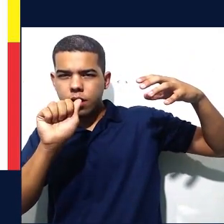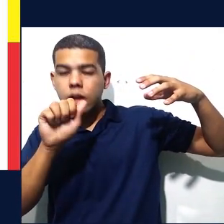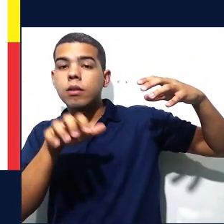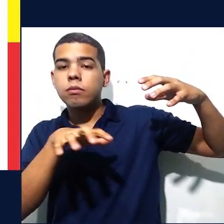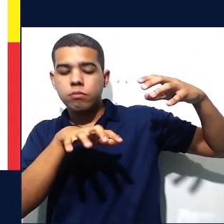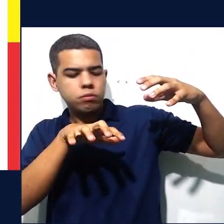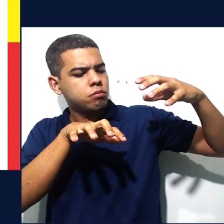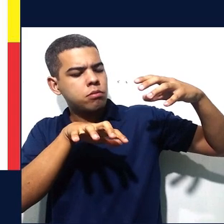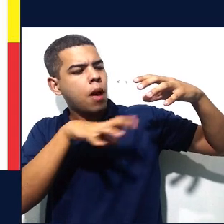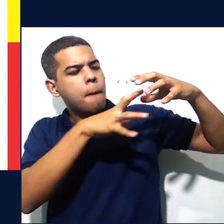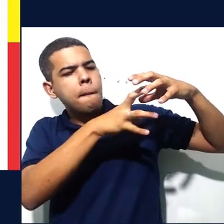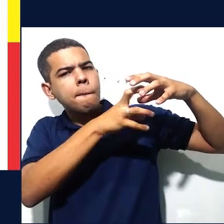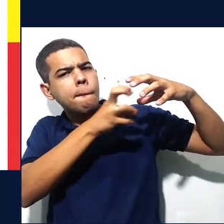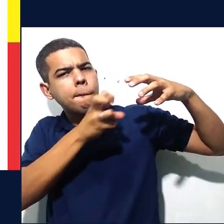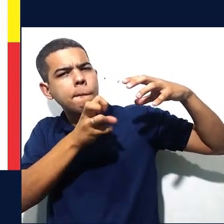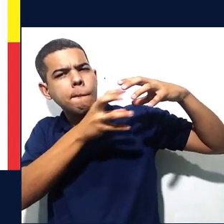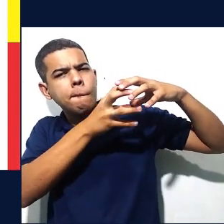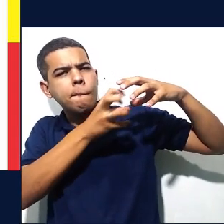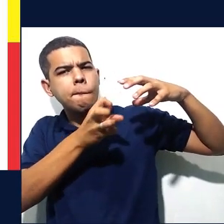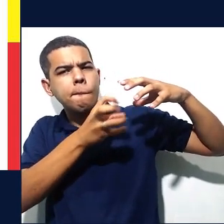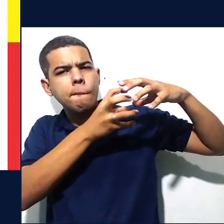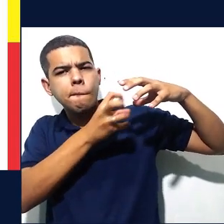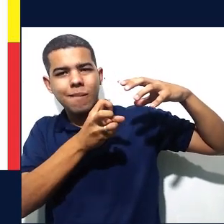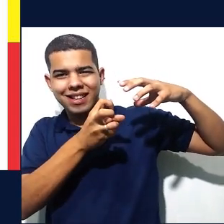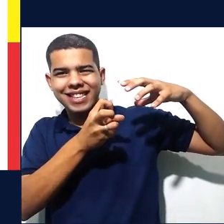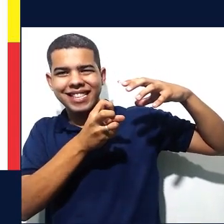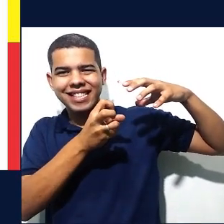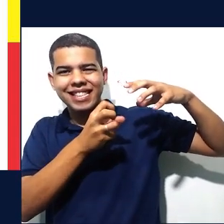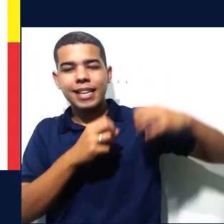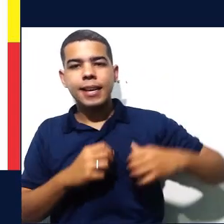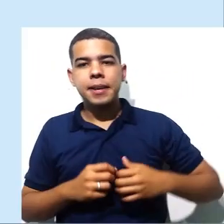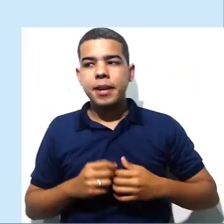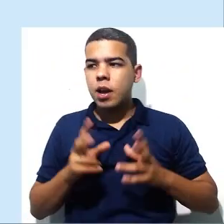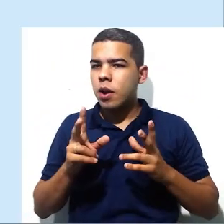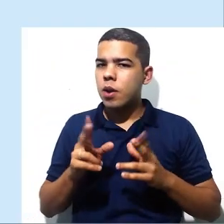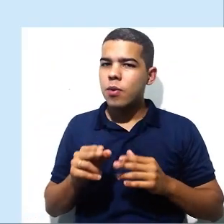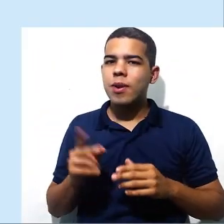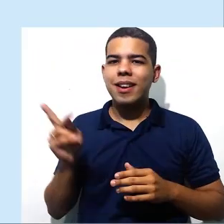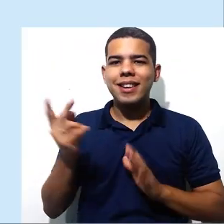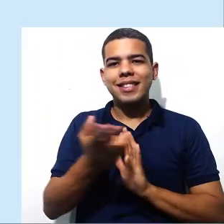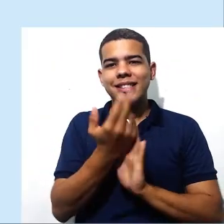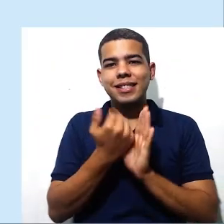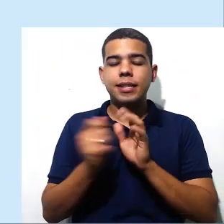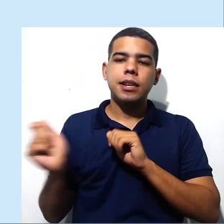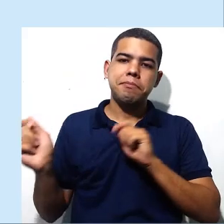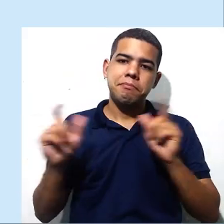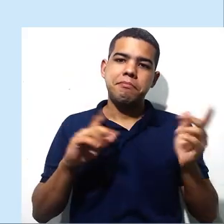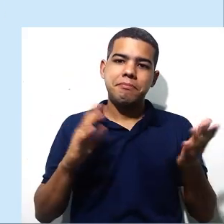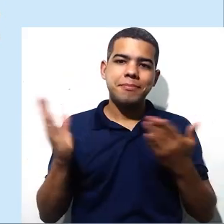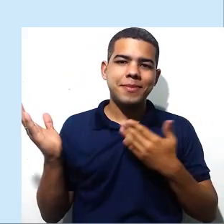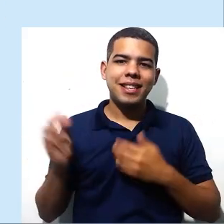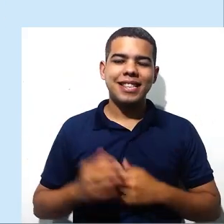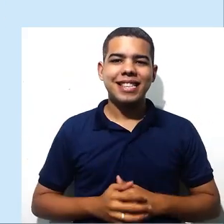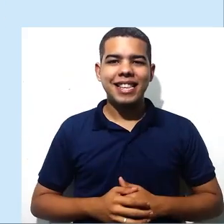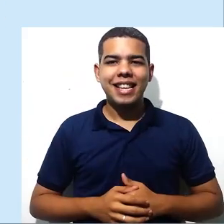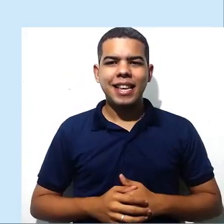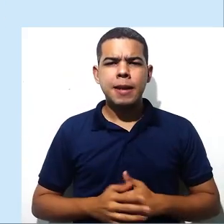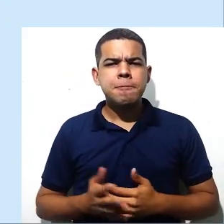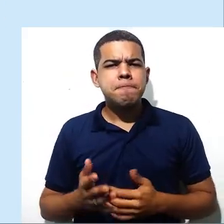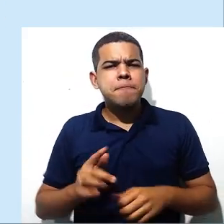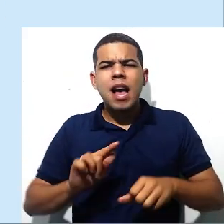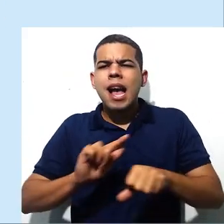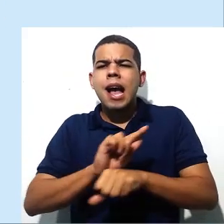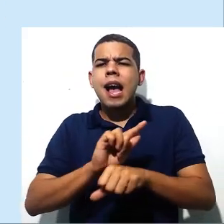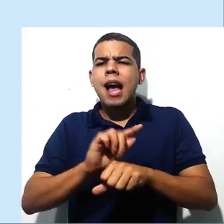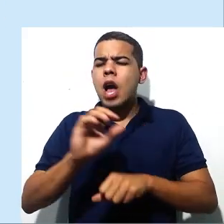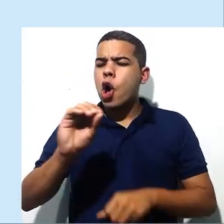raios ultravioletas, como você pode ver na imagem que está na telinha. E na realidade, o que é o gás ozônio?